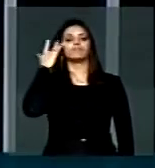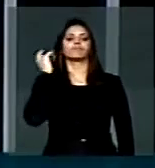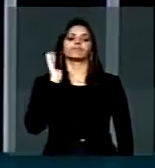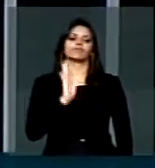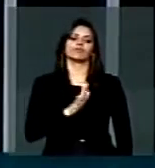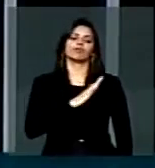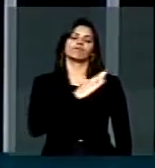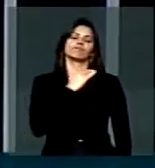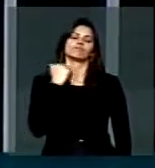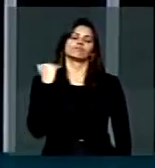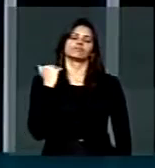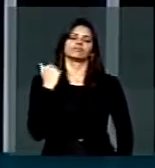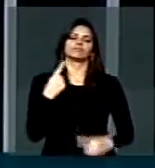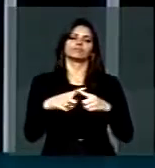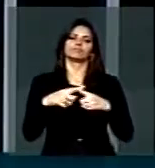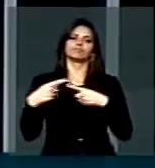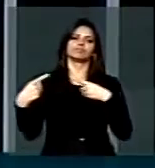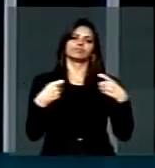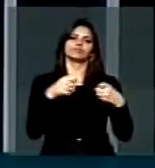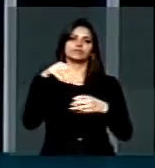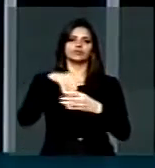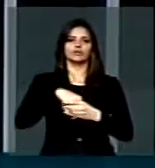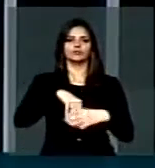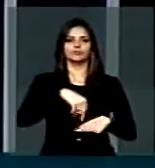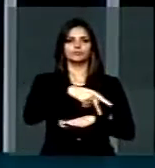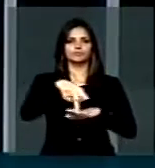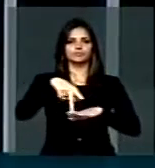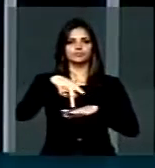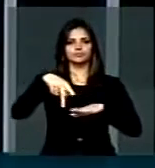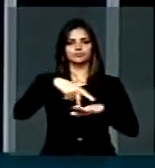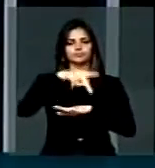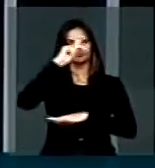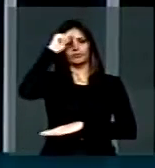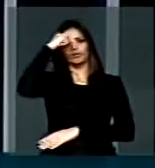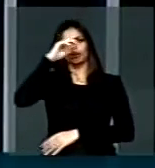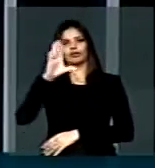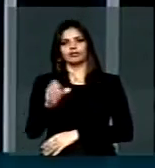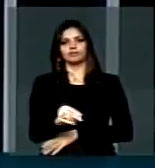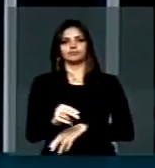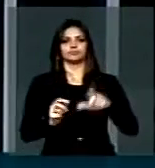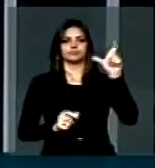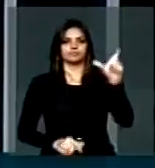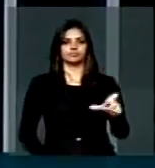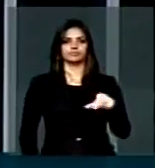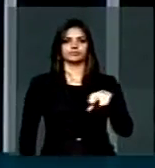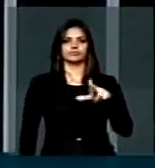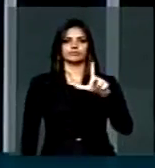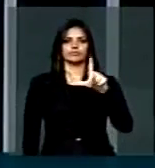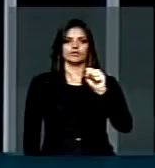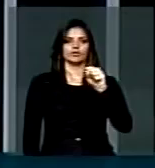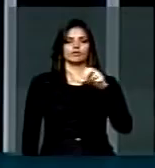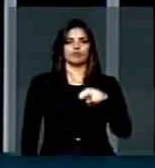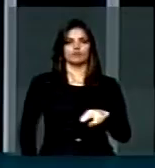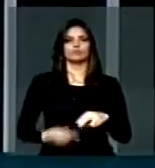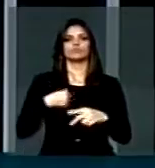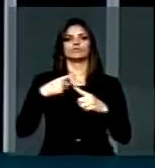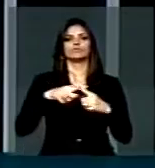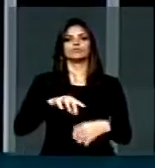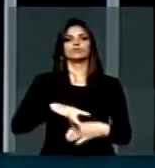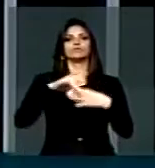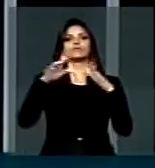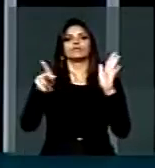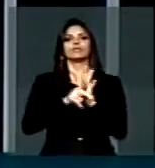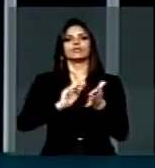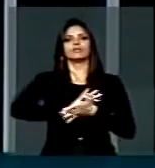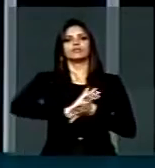haviam morrido em conflitos internos. Nelson Mandela tornou-se um símbolo contra a discriminação racial, um